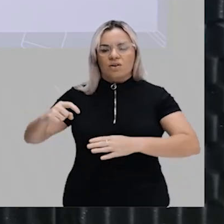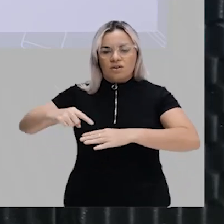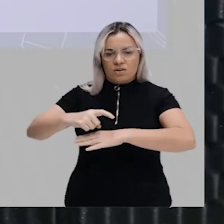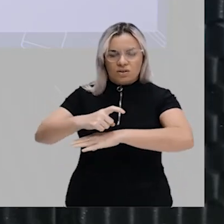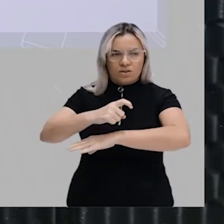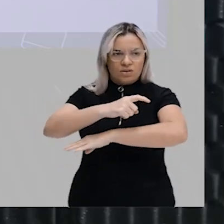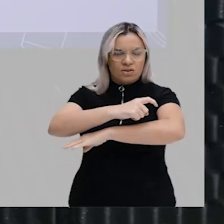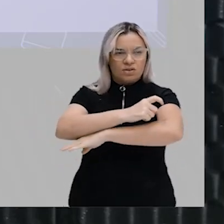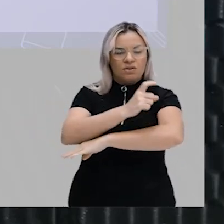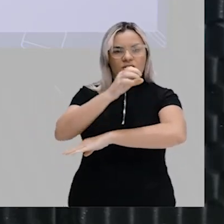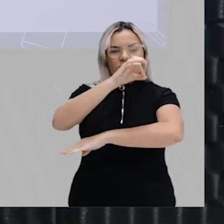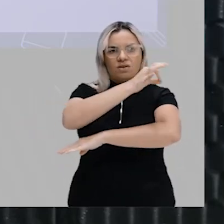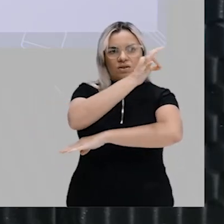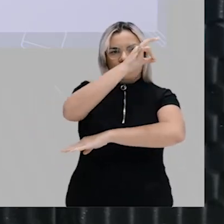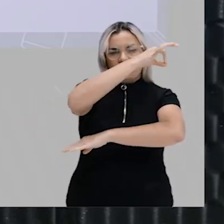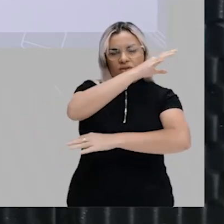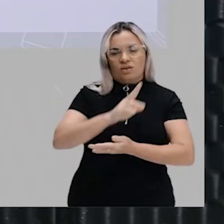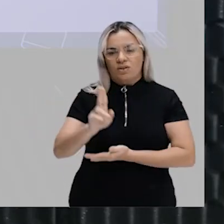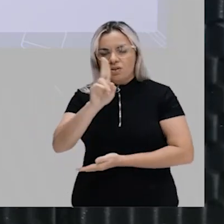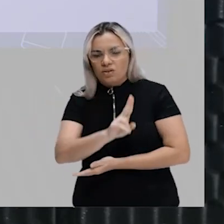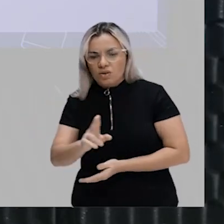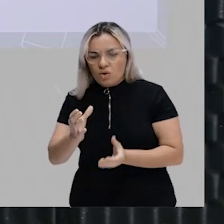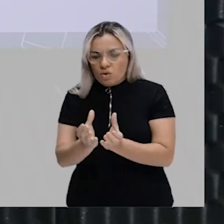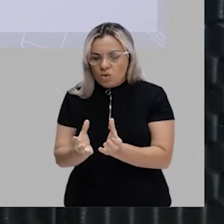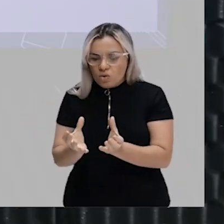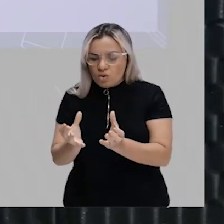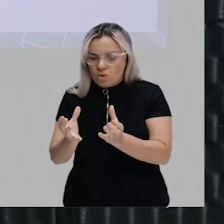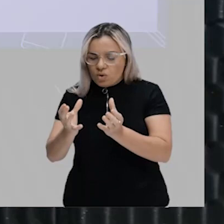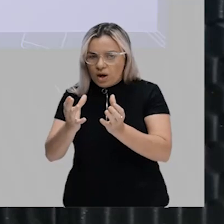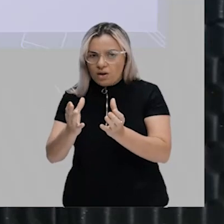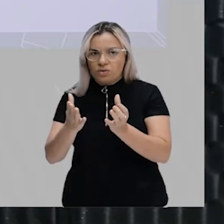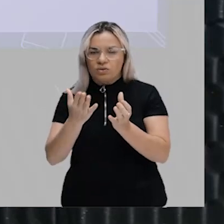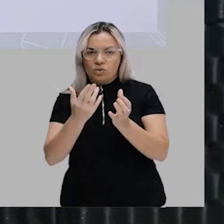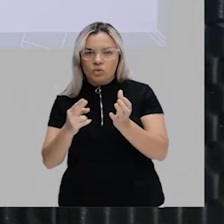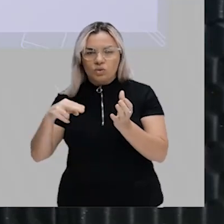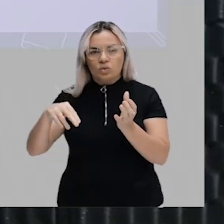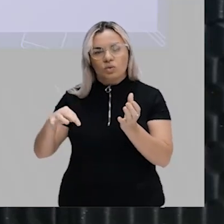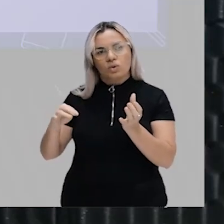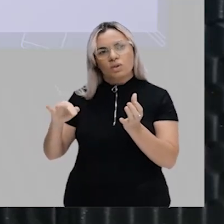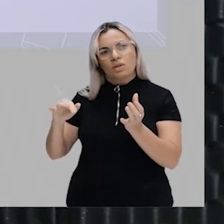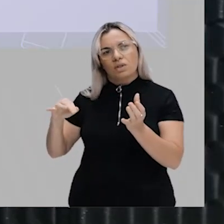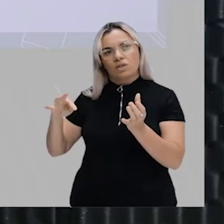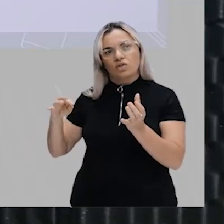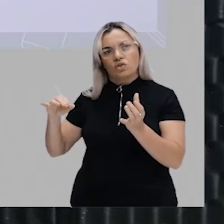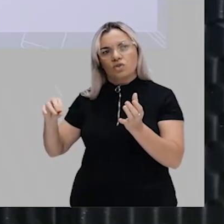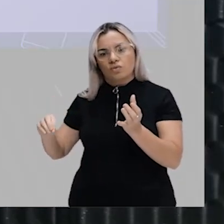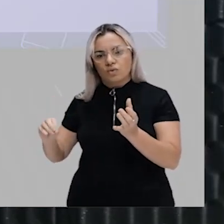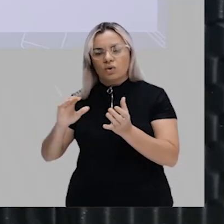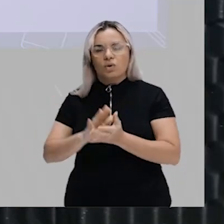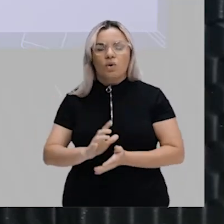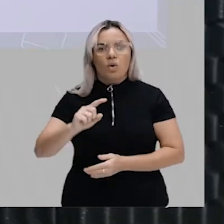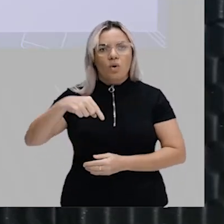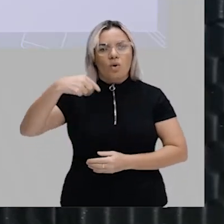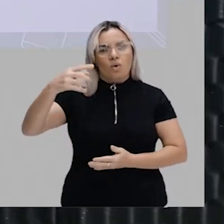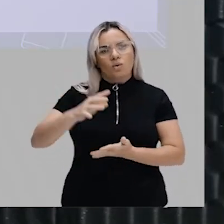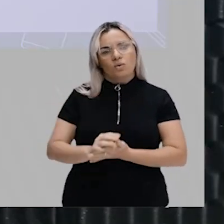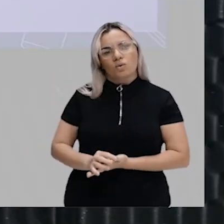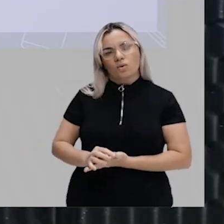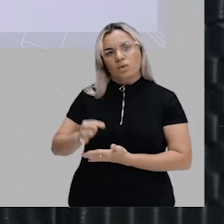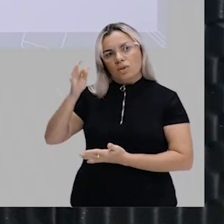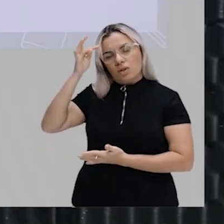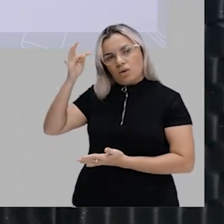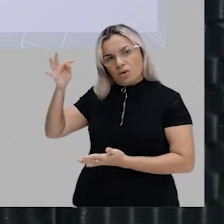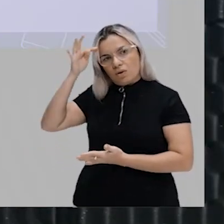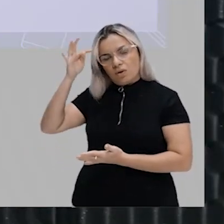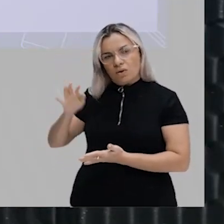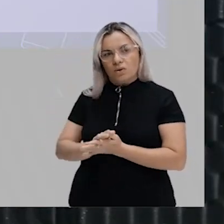caldos nutritivos, né, que eu expliquei na aula passada. Outro cara que eu mencionei para vocês foi o